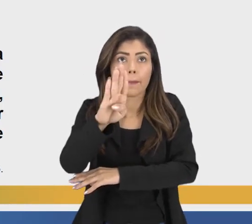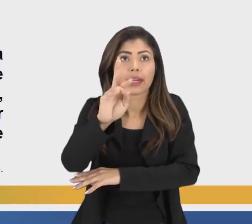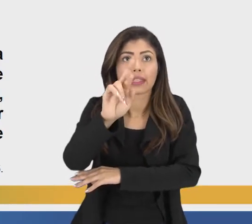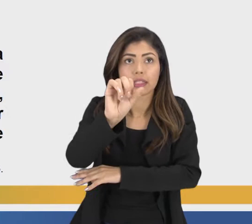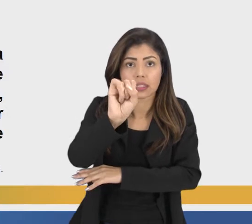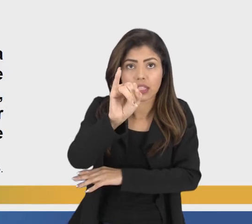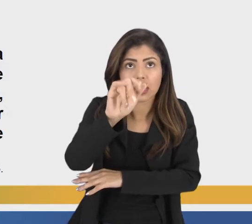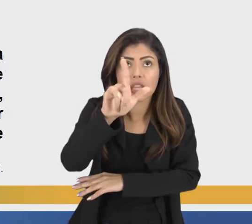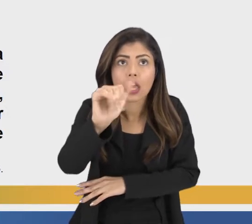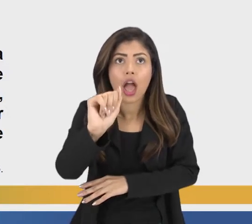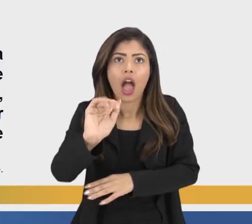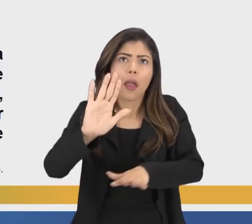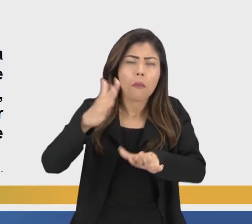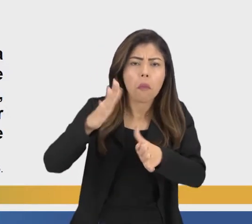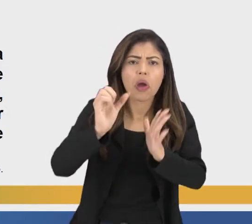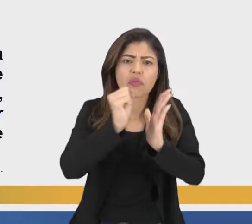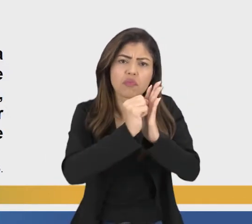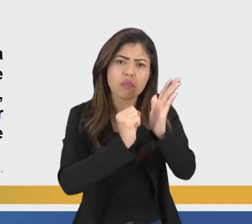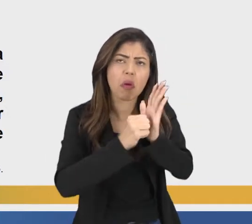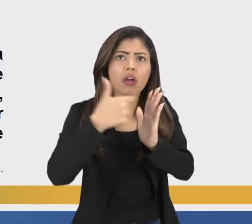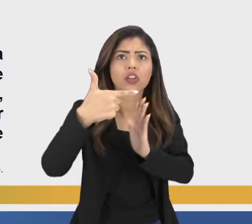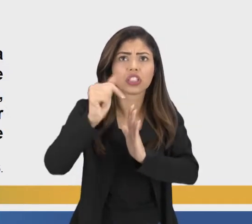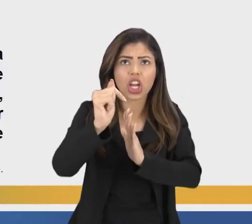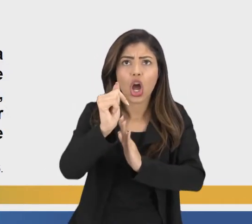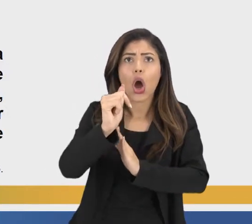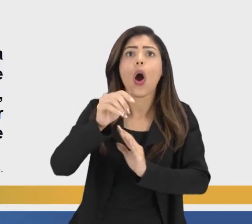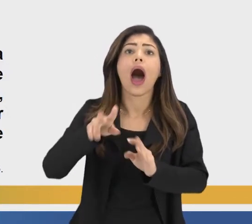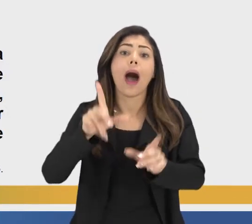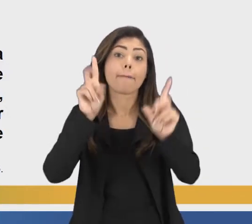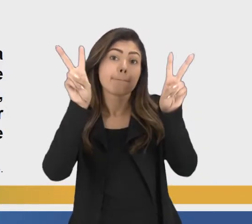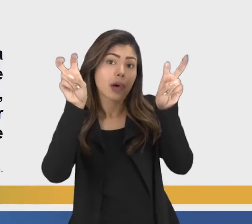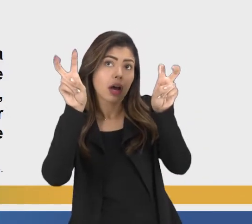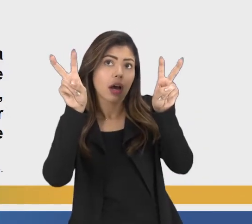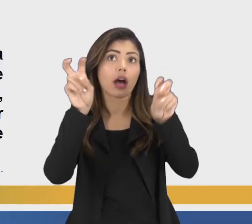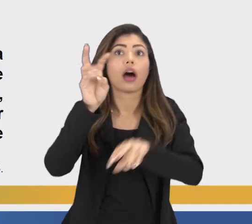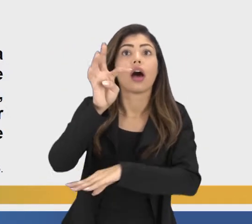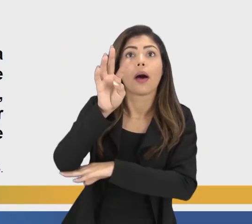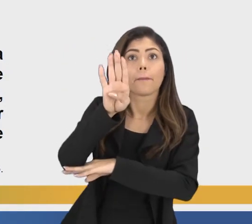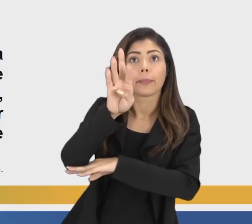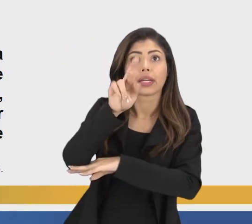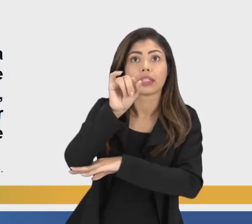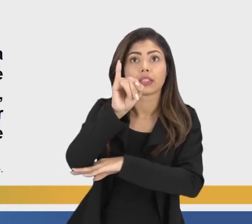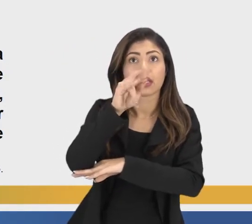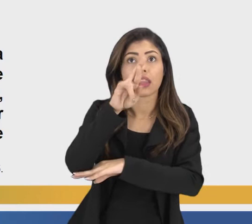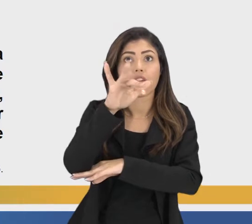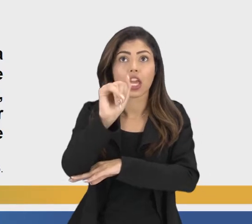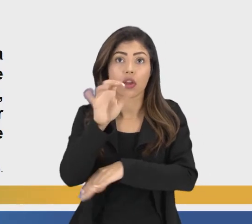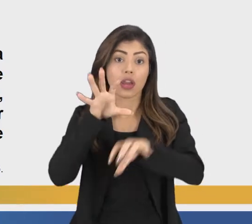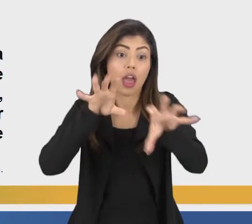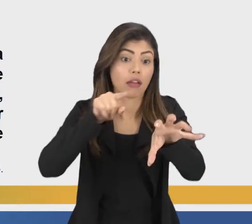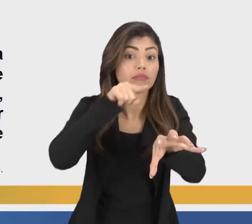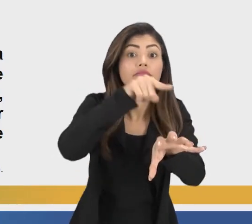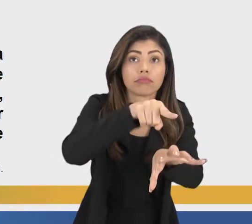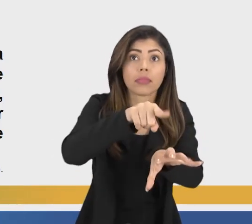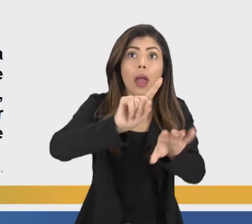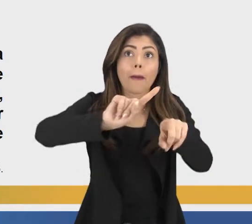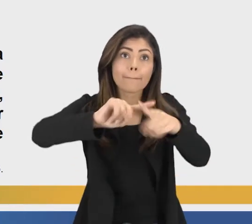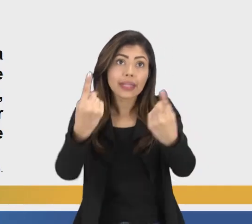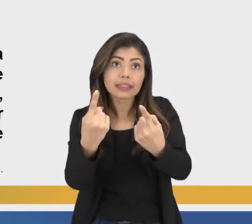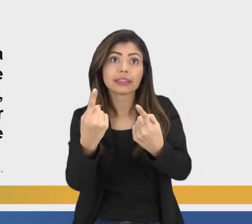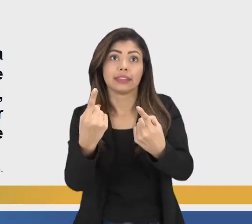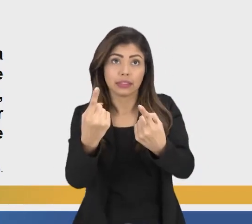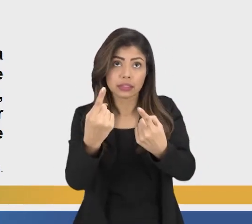no século XVII, o termo brasileiro era a eles aplicado, mas as referências